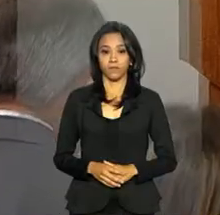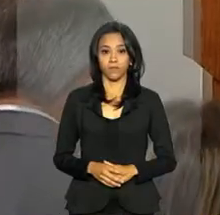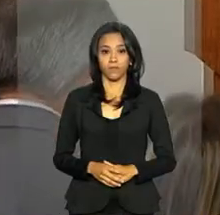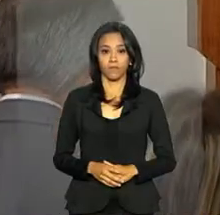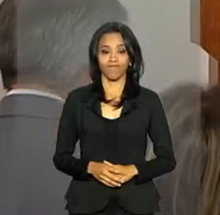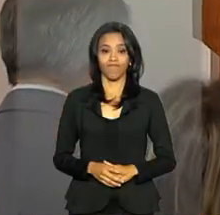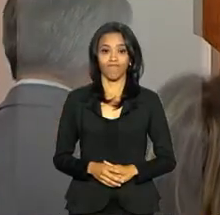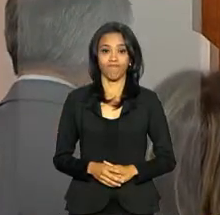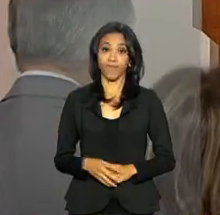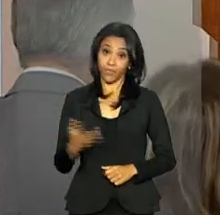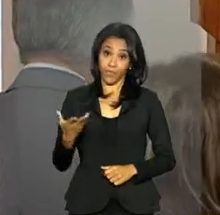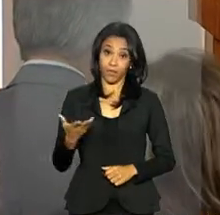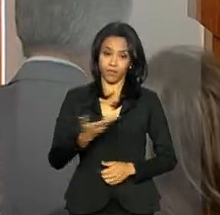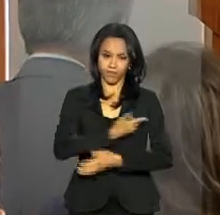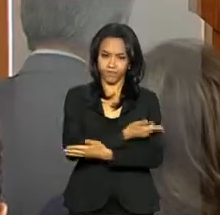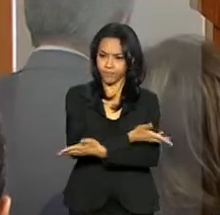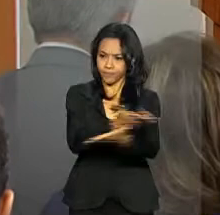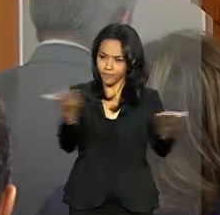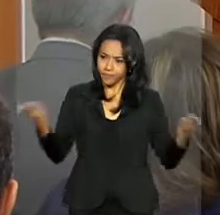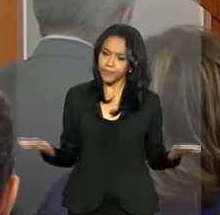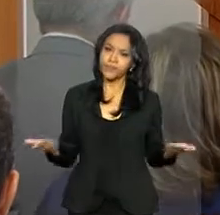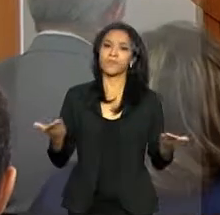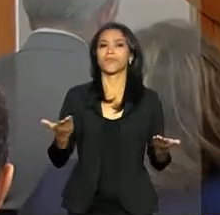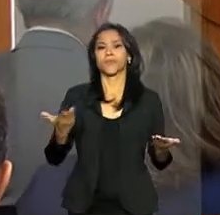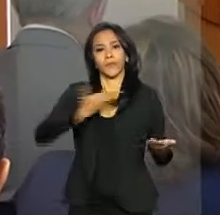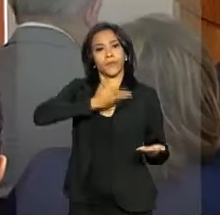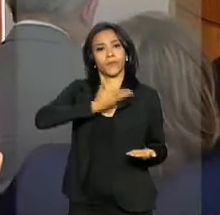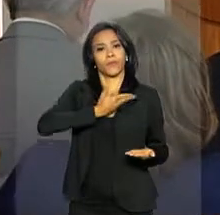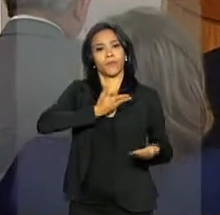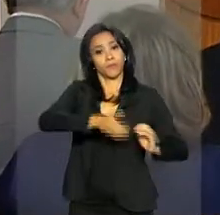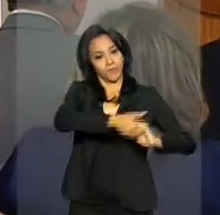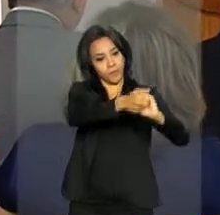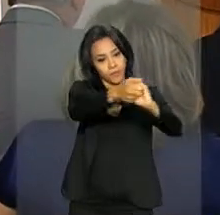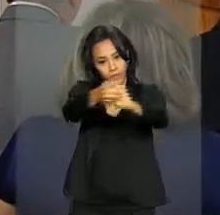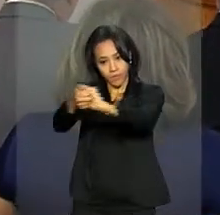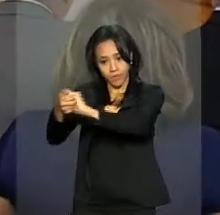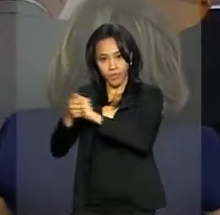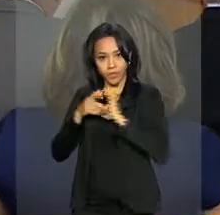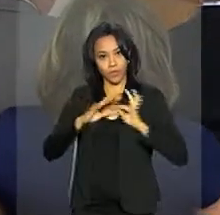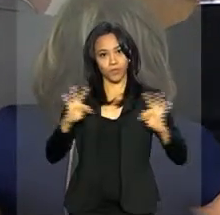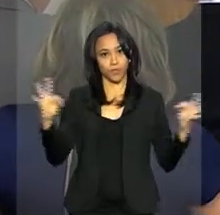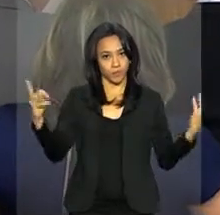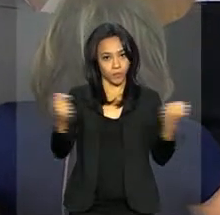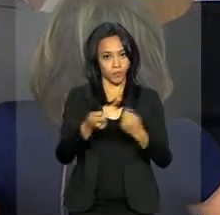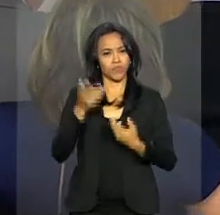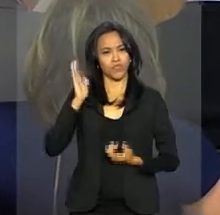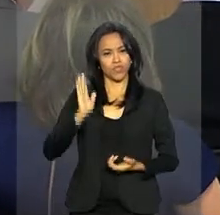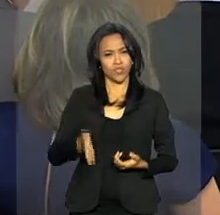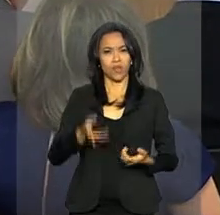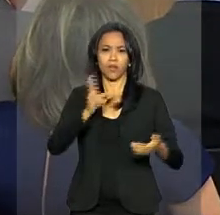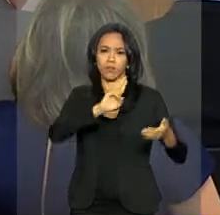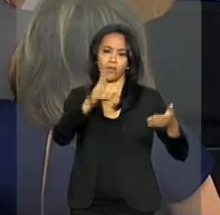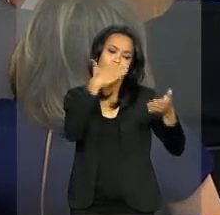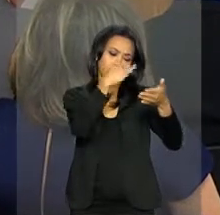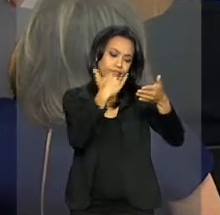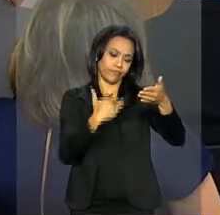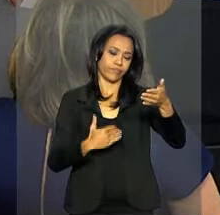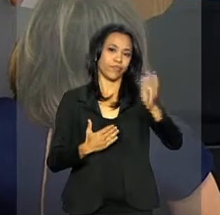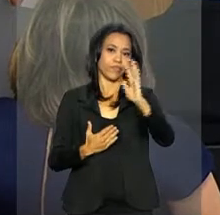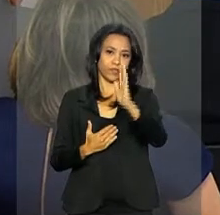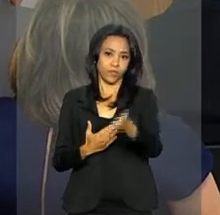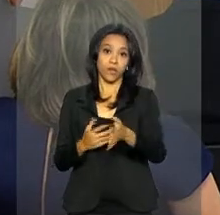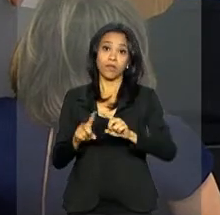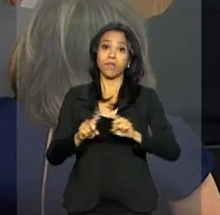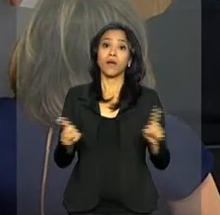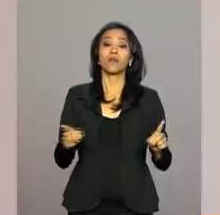cumprimentar os amigos todos que estão aqui ele está o auditório é já foram todos mencionados mas eu quero